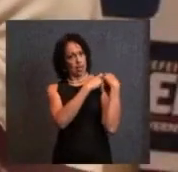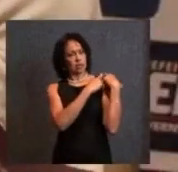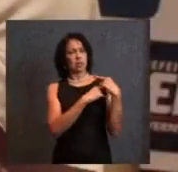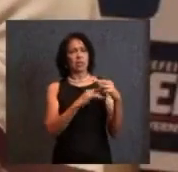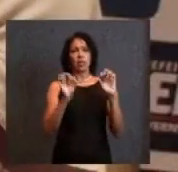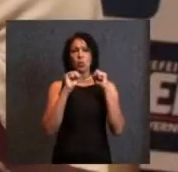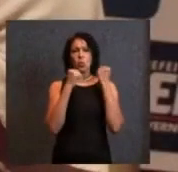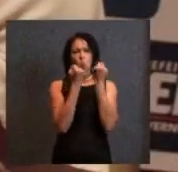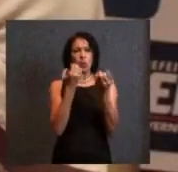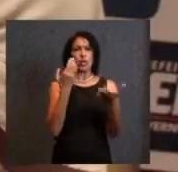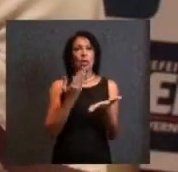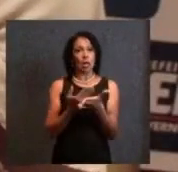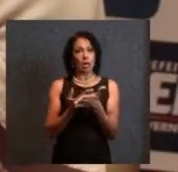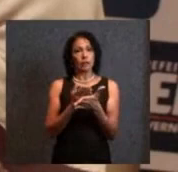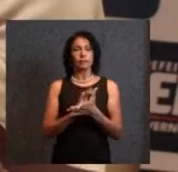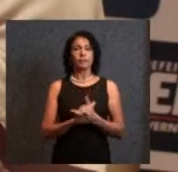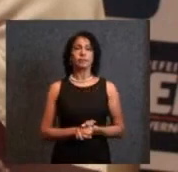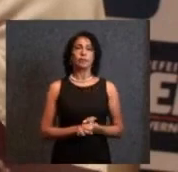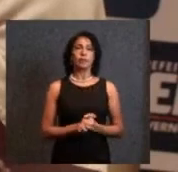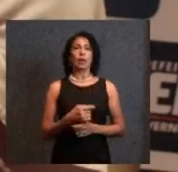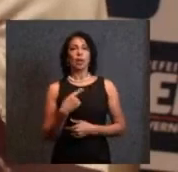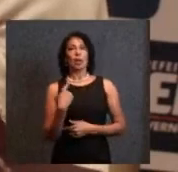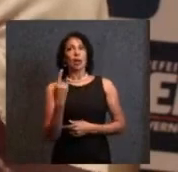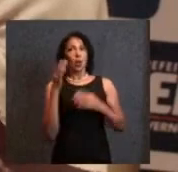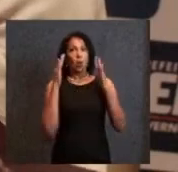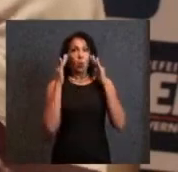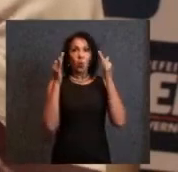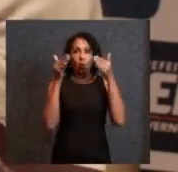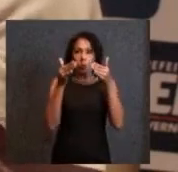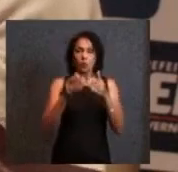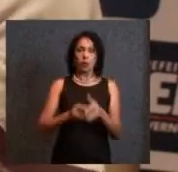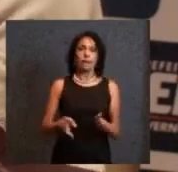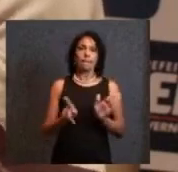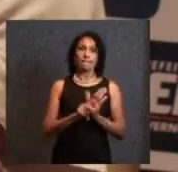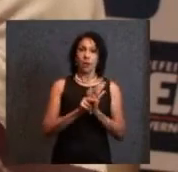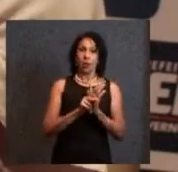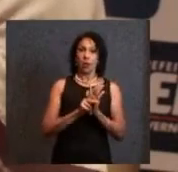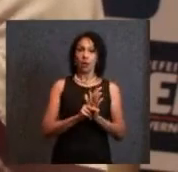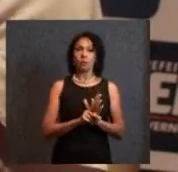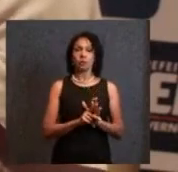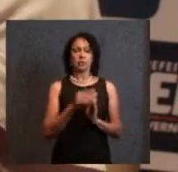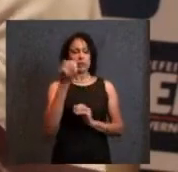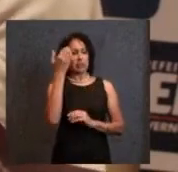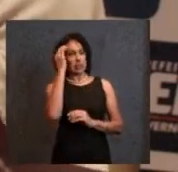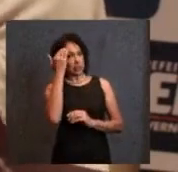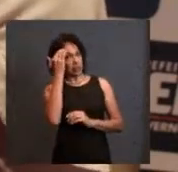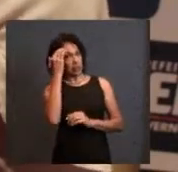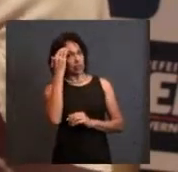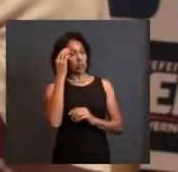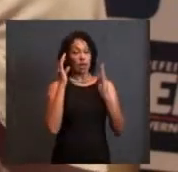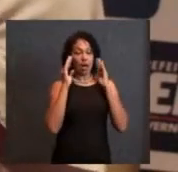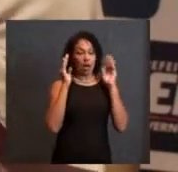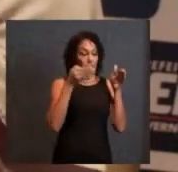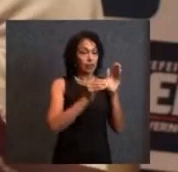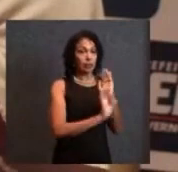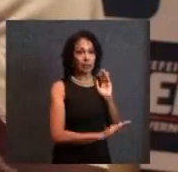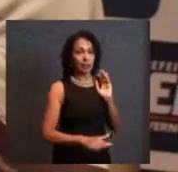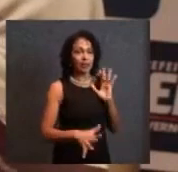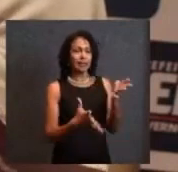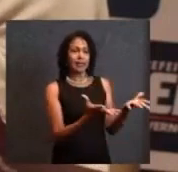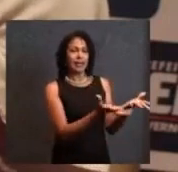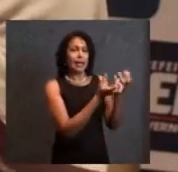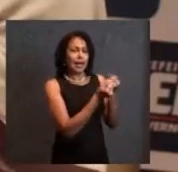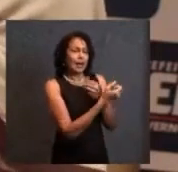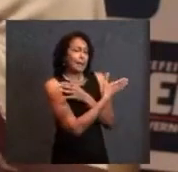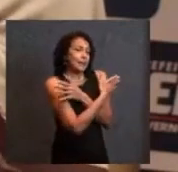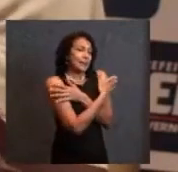com a educação, com um olhar muito voltado para a atenção à criança, um acolhimento